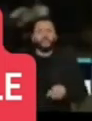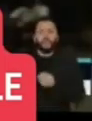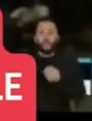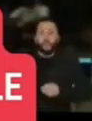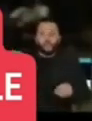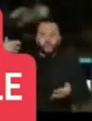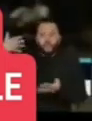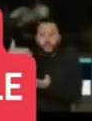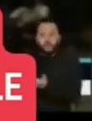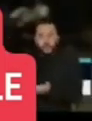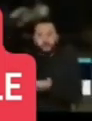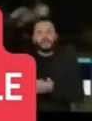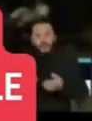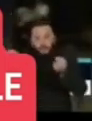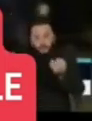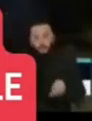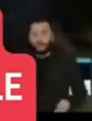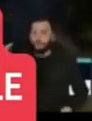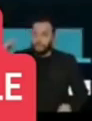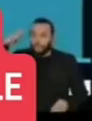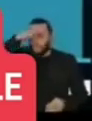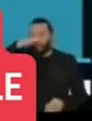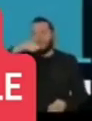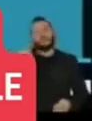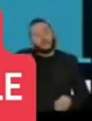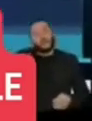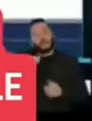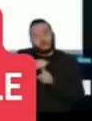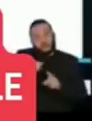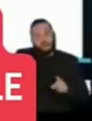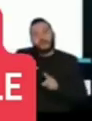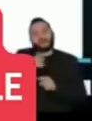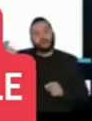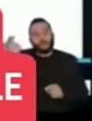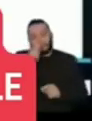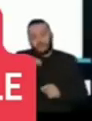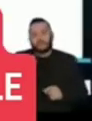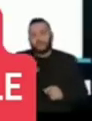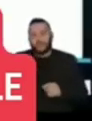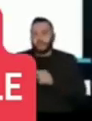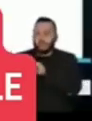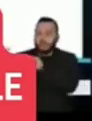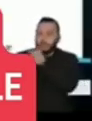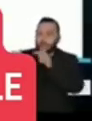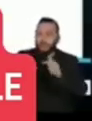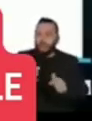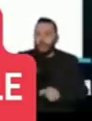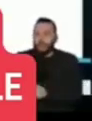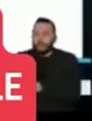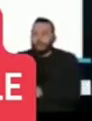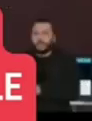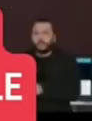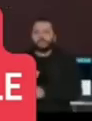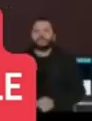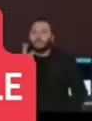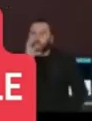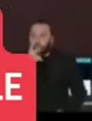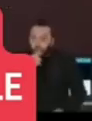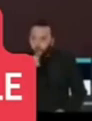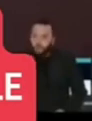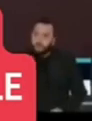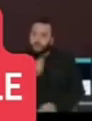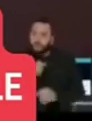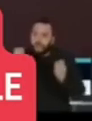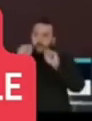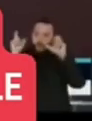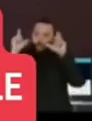Bolsonaro, a sociedade finalmente alcançou seus ideais conservadores. Demoramos, mas felizmente acordamos. Em